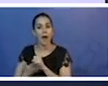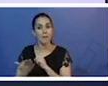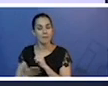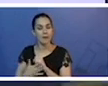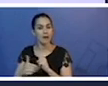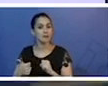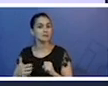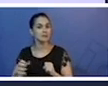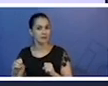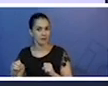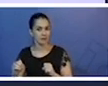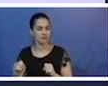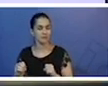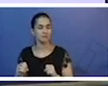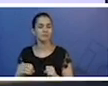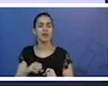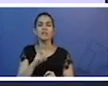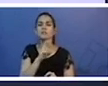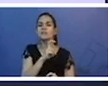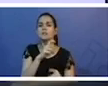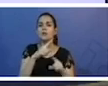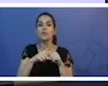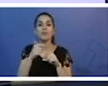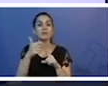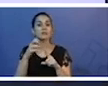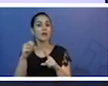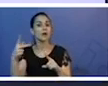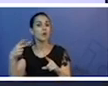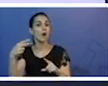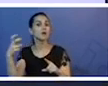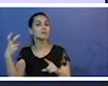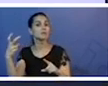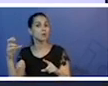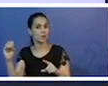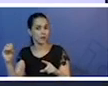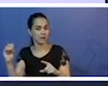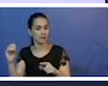10, 50. Dividido por 2,